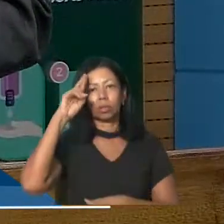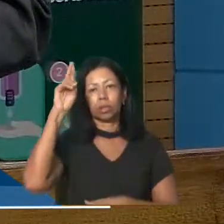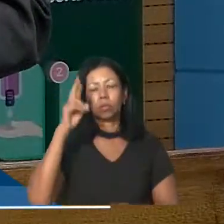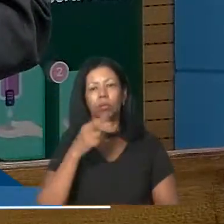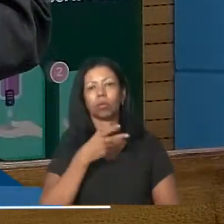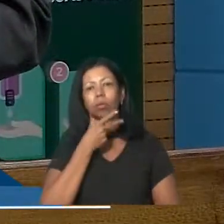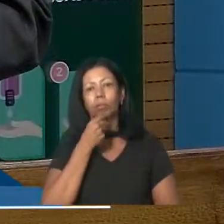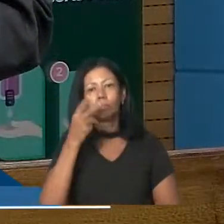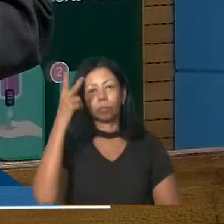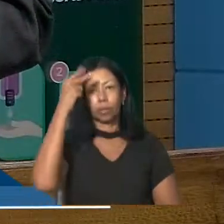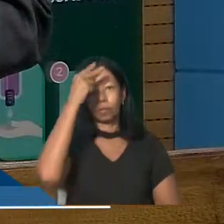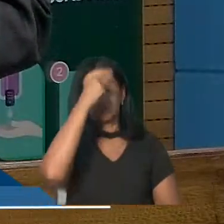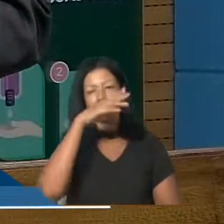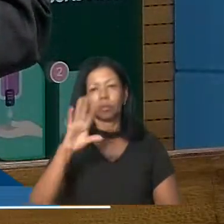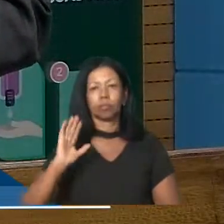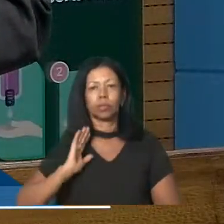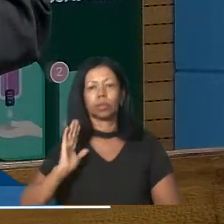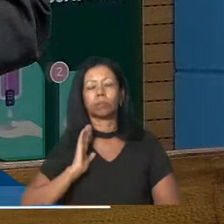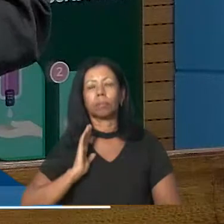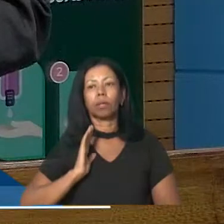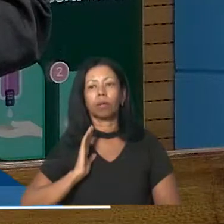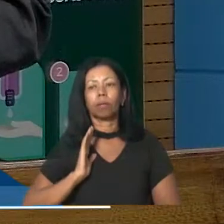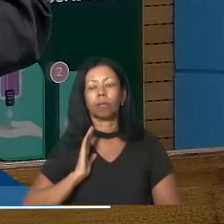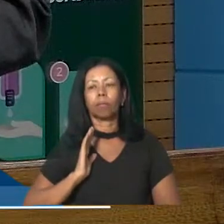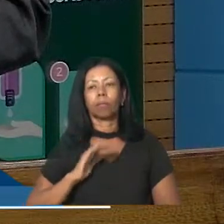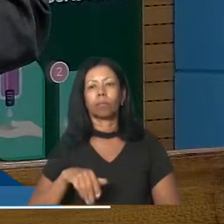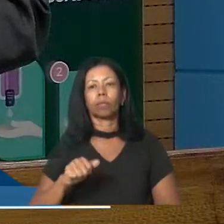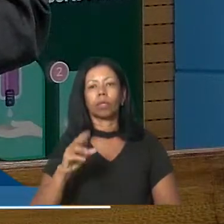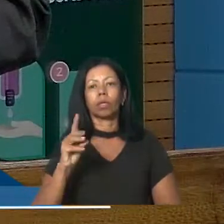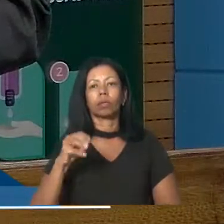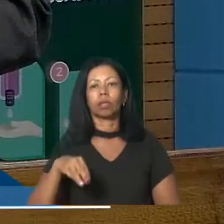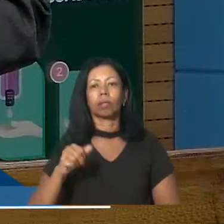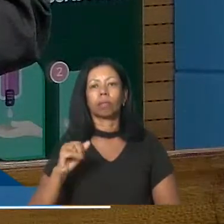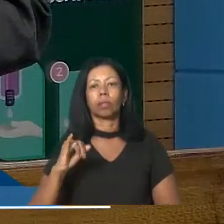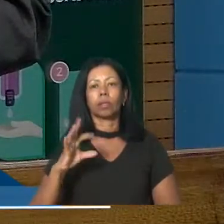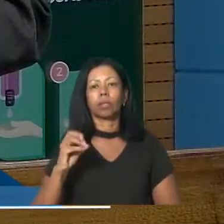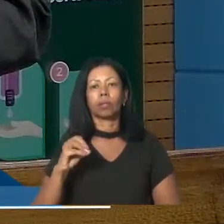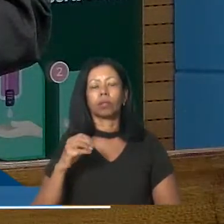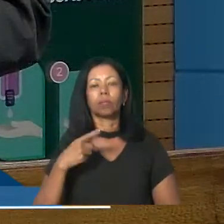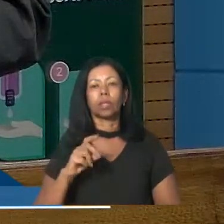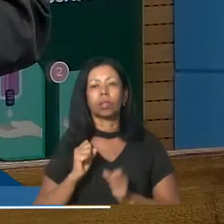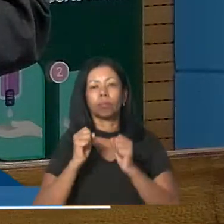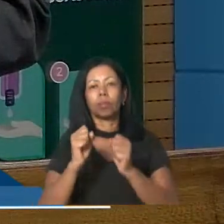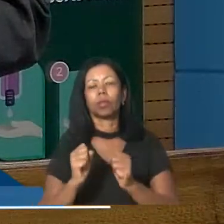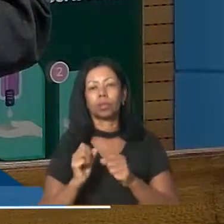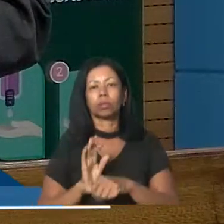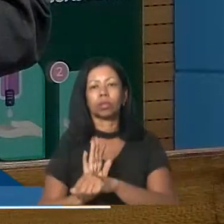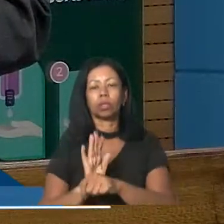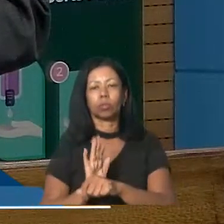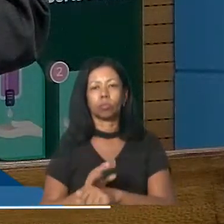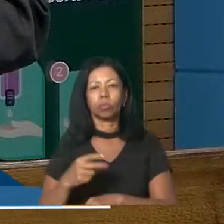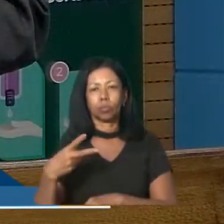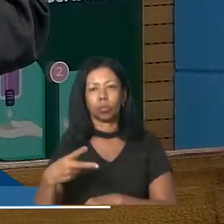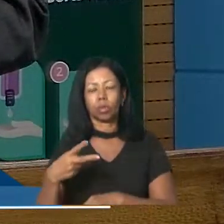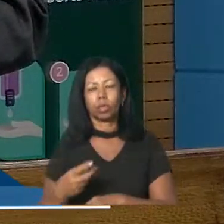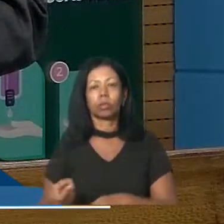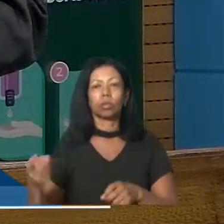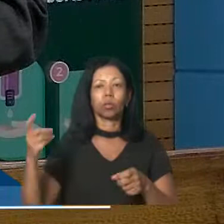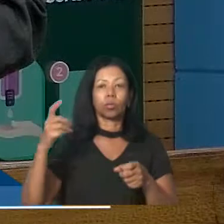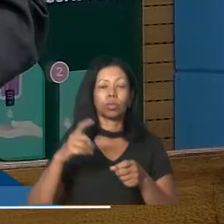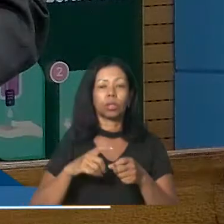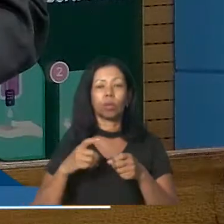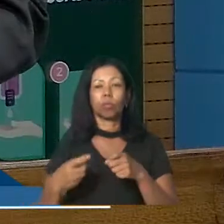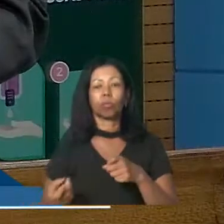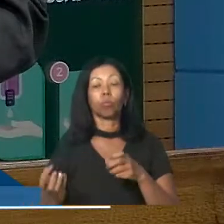senhor Ademário, prefeito municipal, a fim de passar para atendimento de porte 2 com a inclusão de ortopedista e